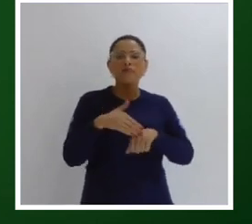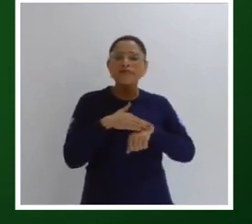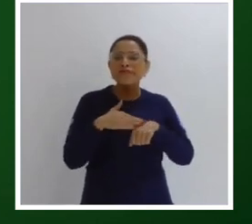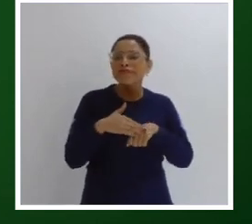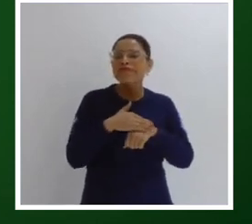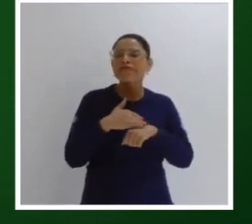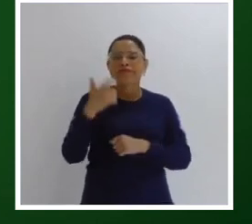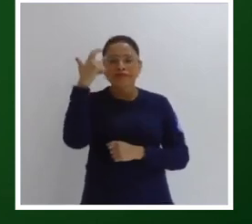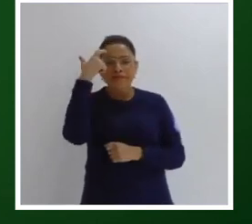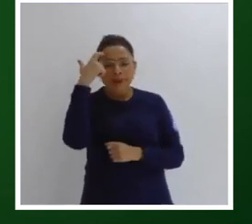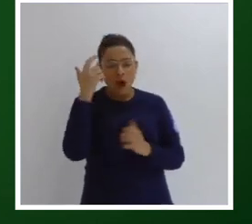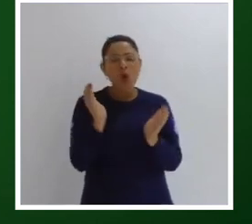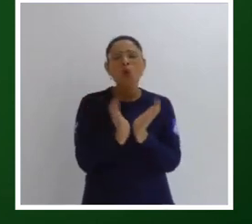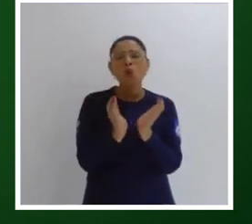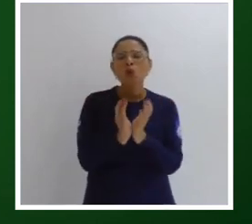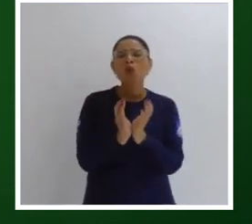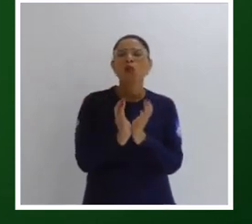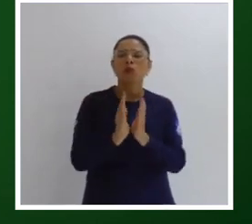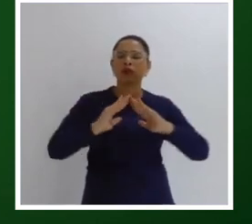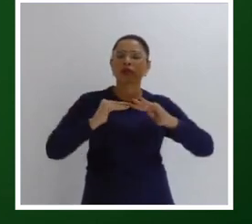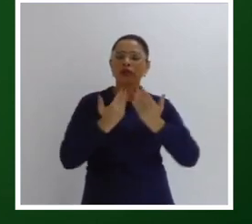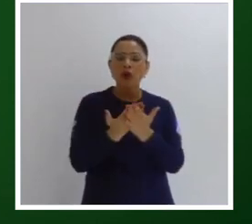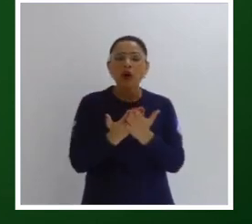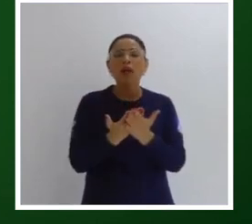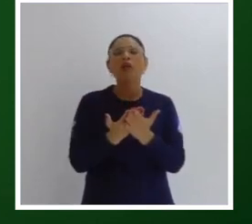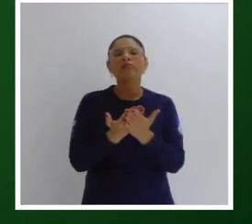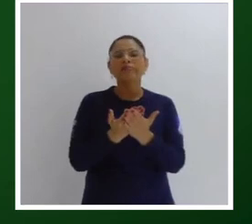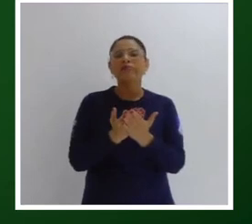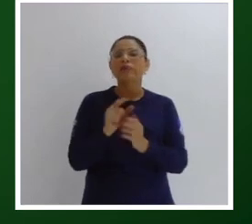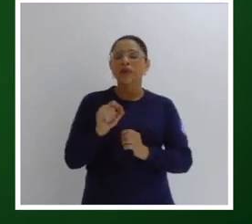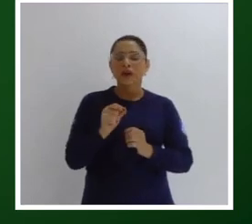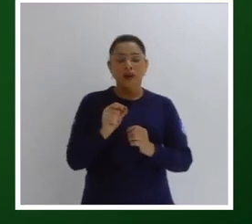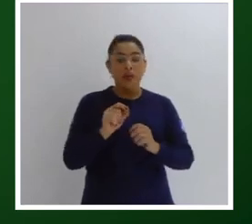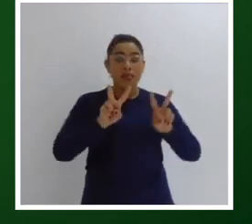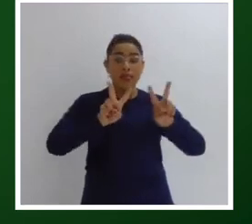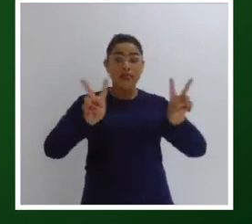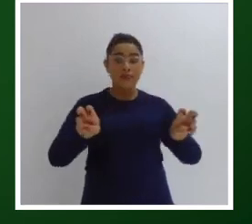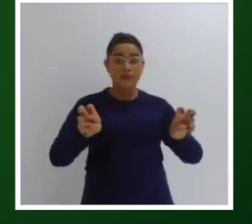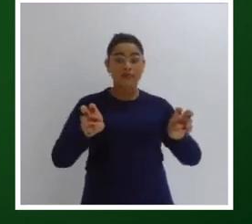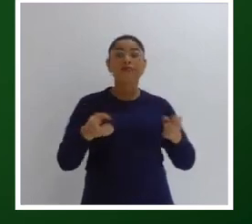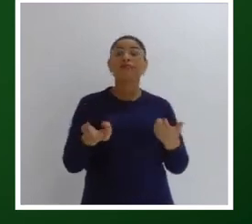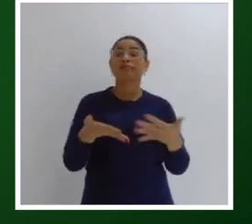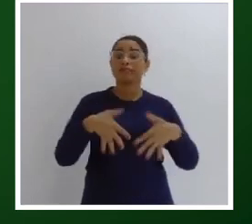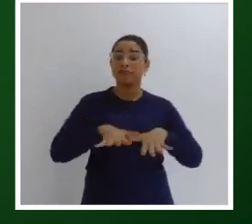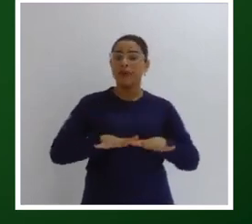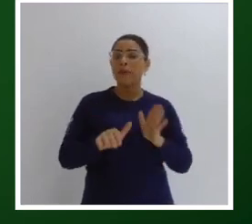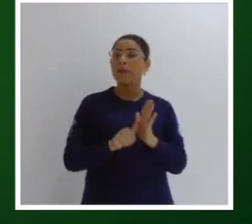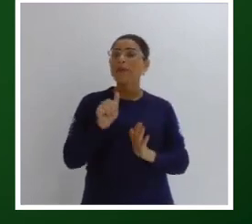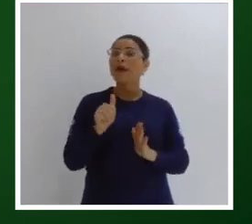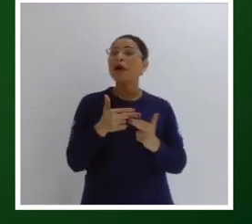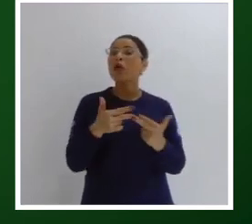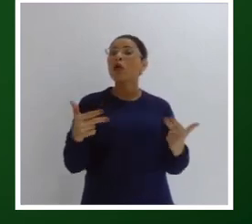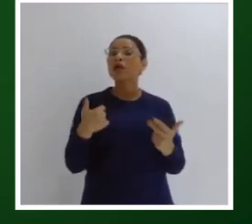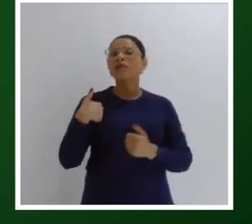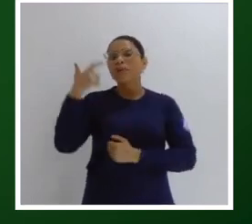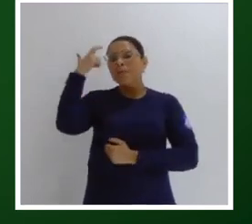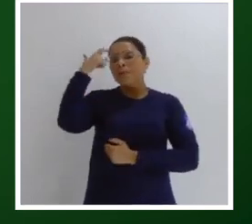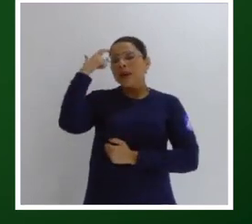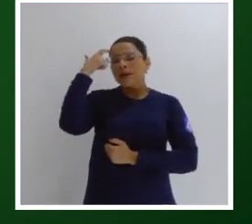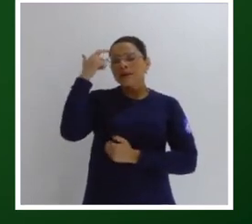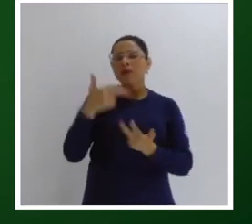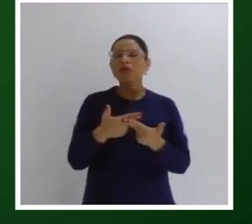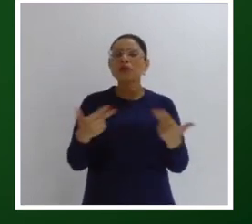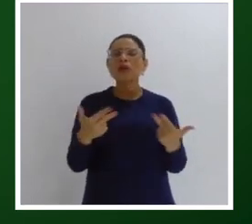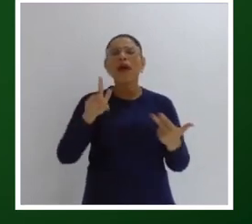a equipe escolar sobre a questão da inclusão a primeira coisa que as pessoas pensam é